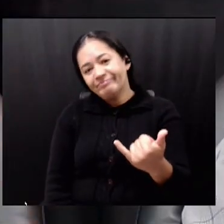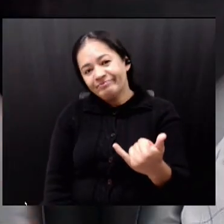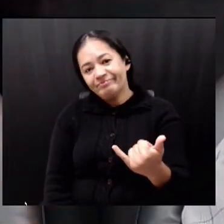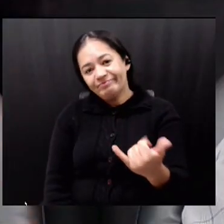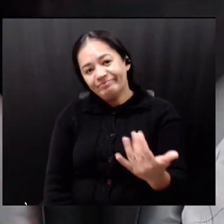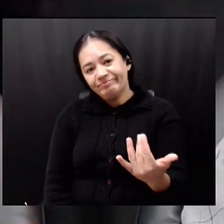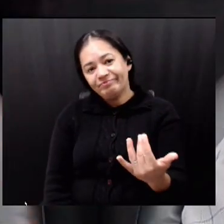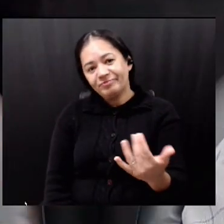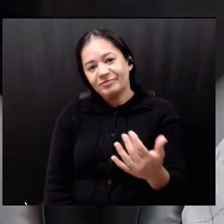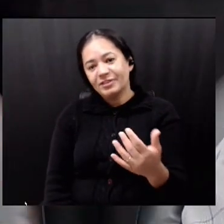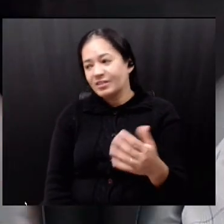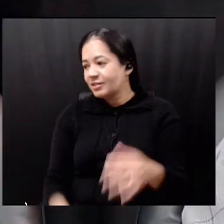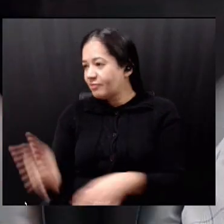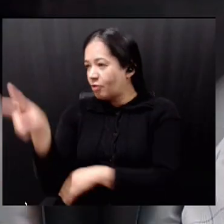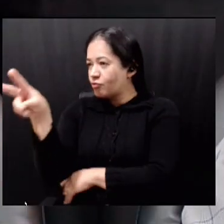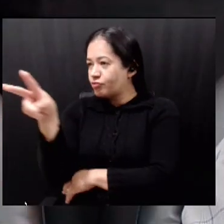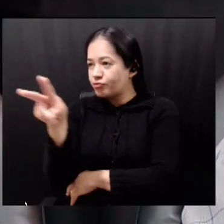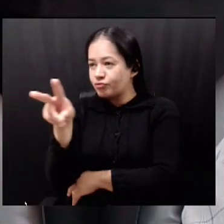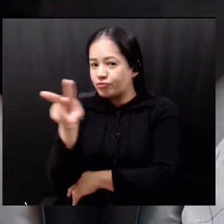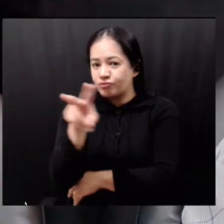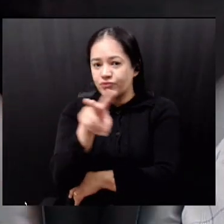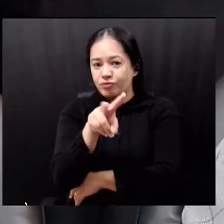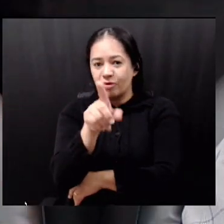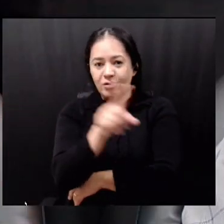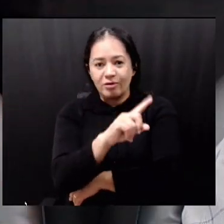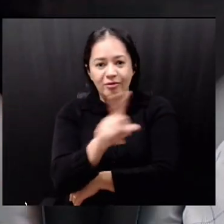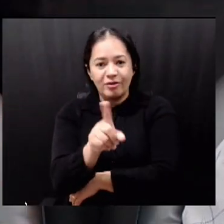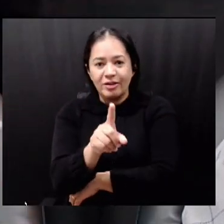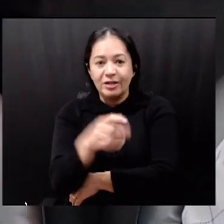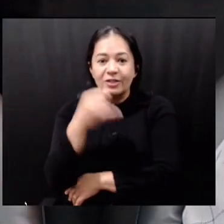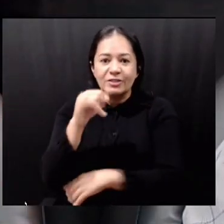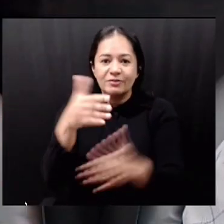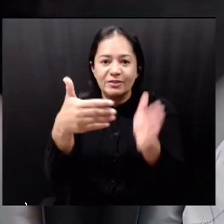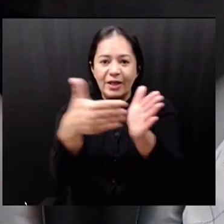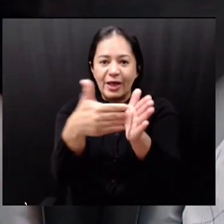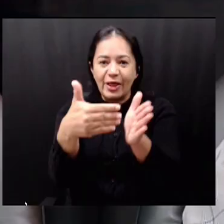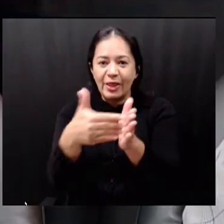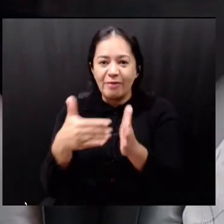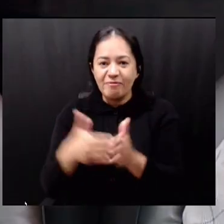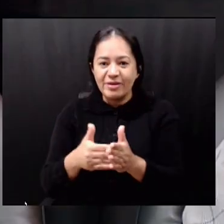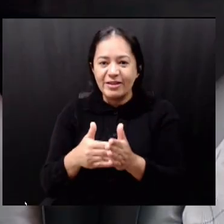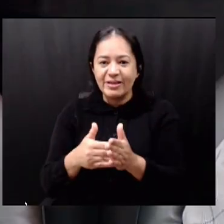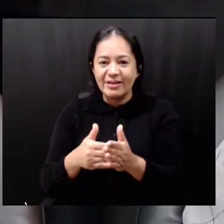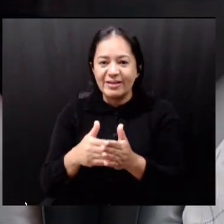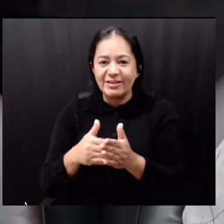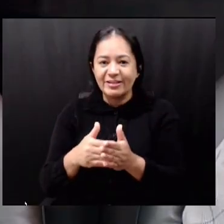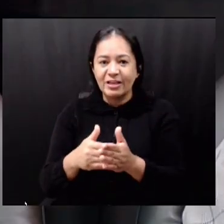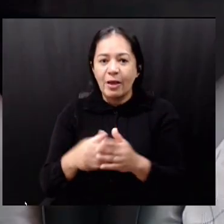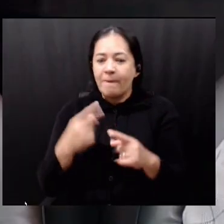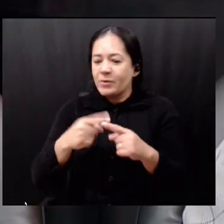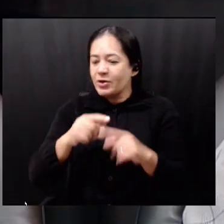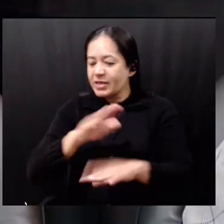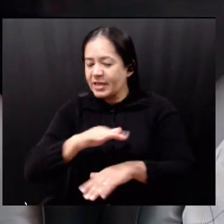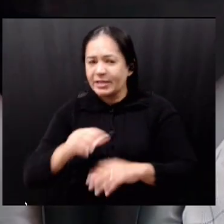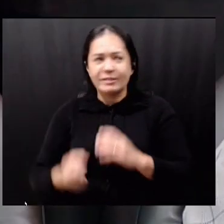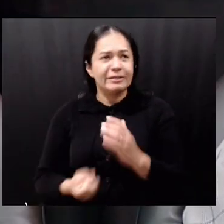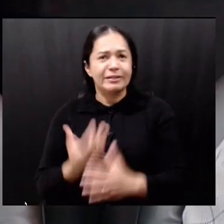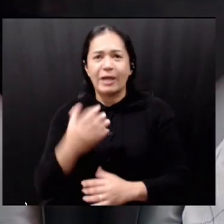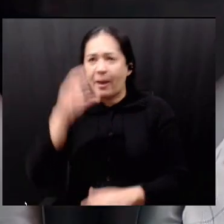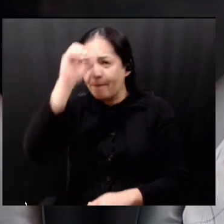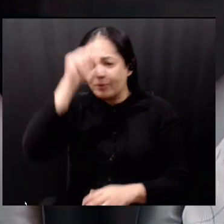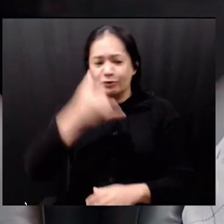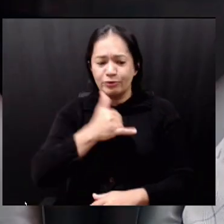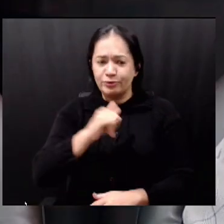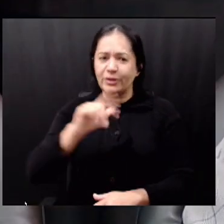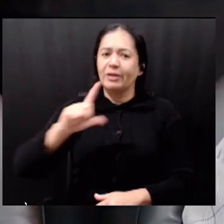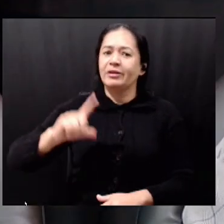redor. Então, se Uhum. você limita o uso dessa tela, a criança ela vai explorar. A criança é criativa, ela tá aprendendo o mundo, ela tem energia. Ela vai buscar